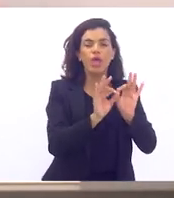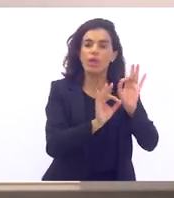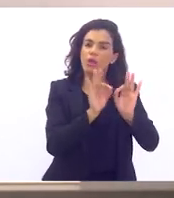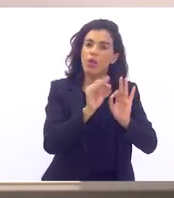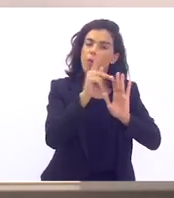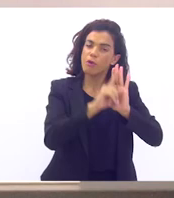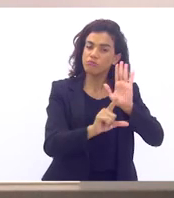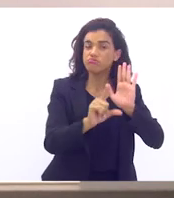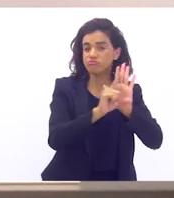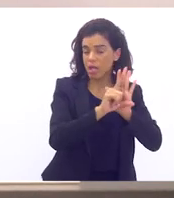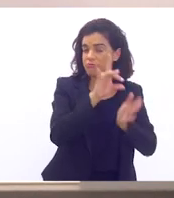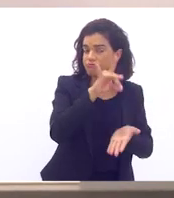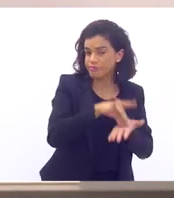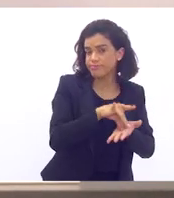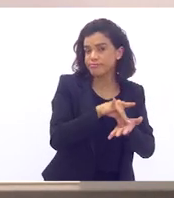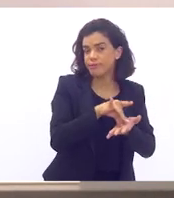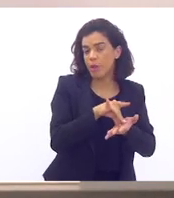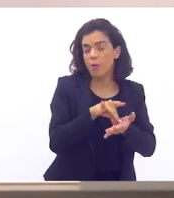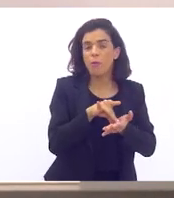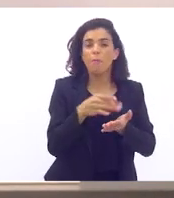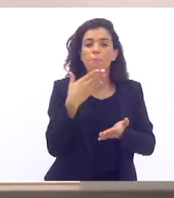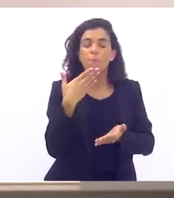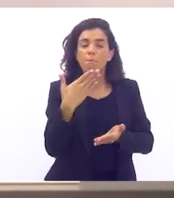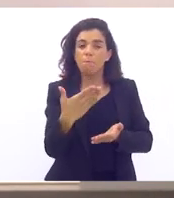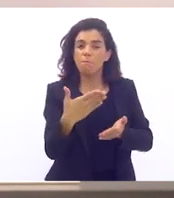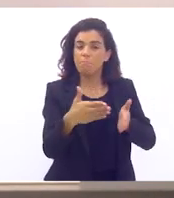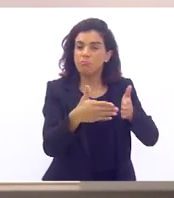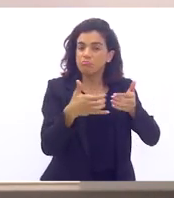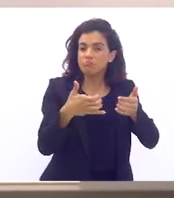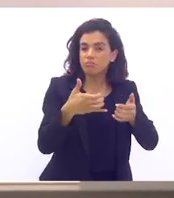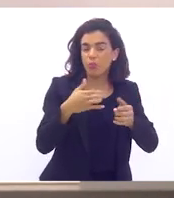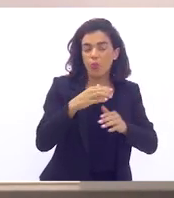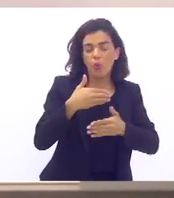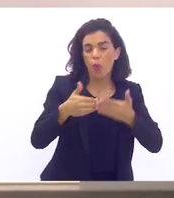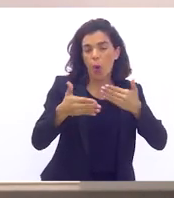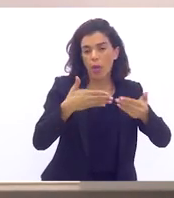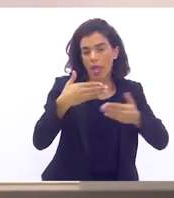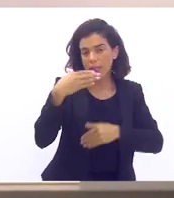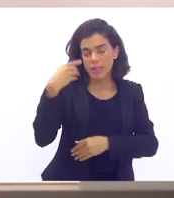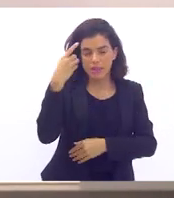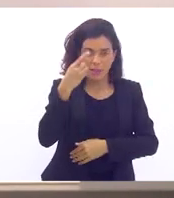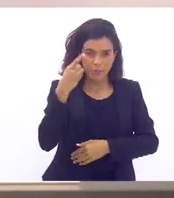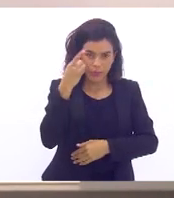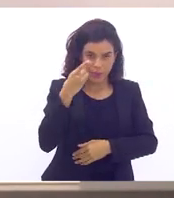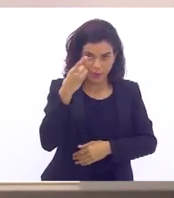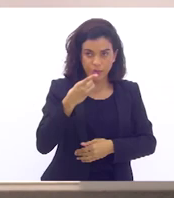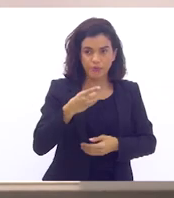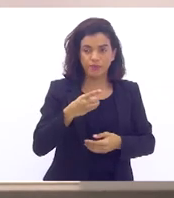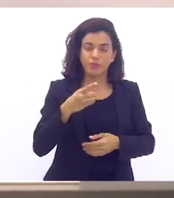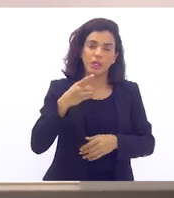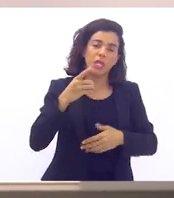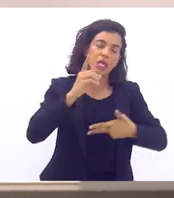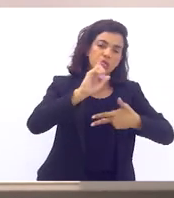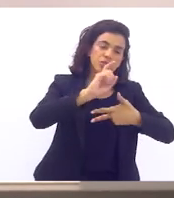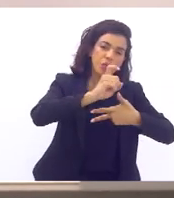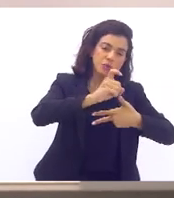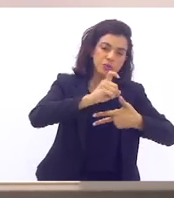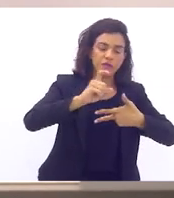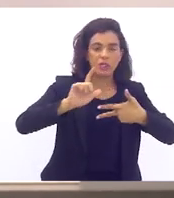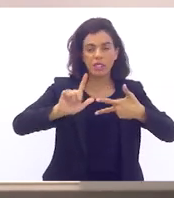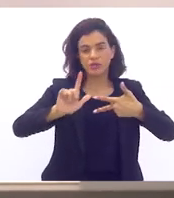se fosse um projeto de lei proposto por qualquer deputado ou uma mensagem dos poderes do Poder Executivo do Poder Legislativo